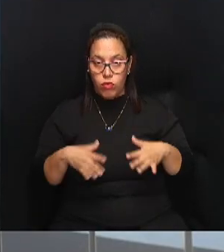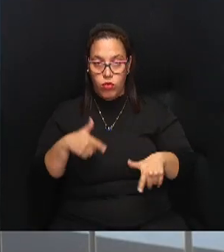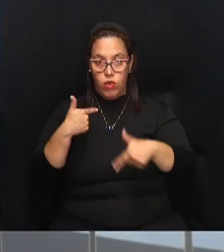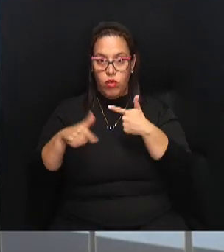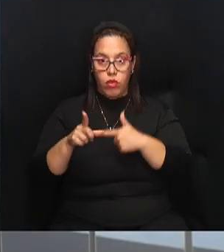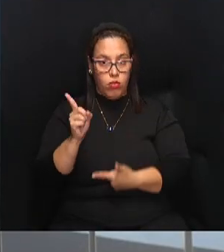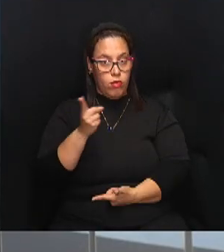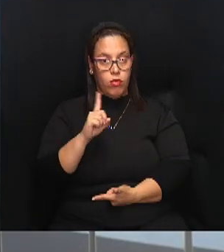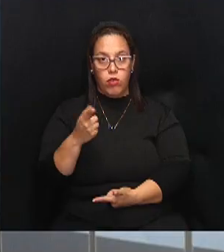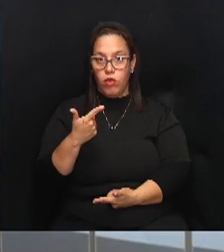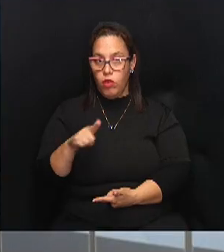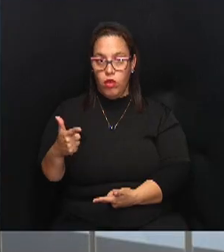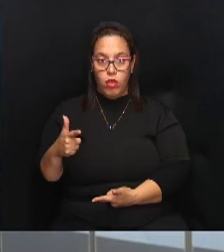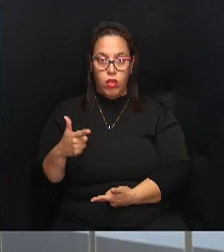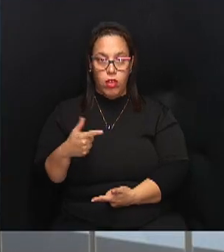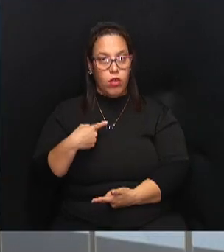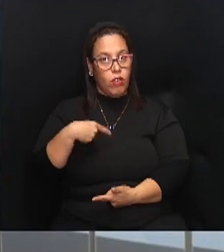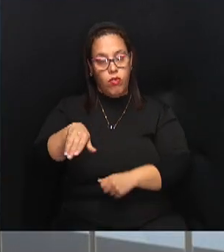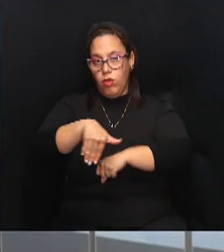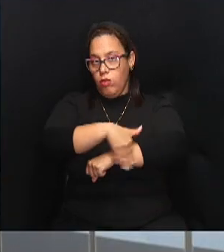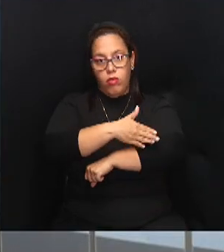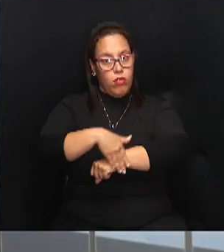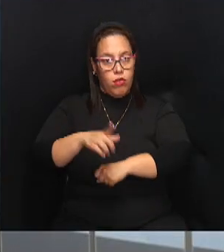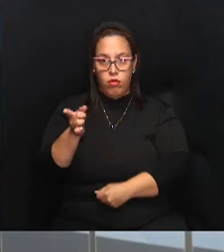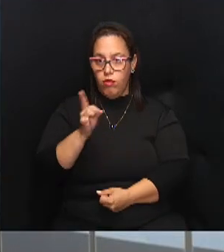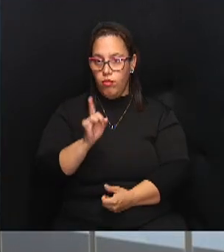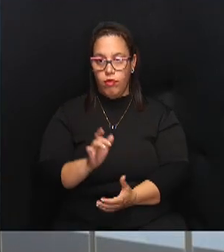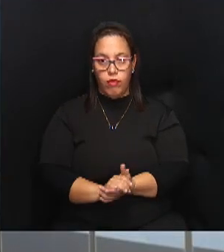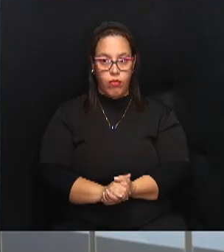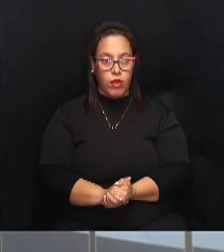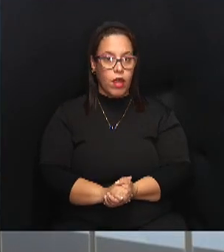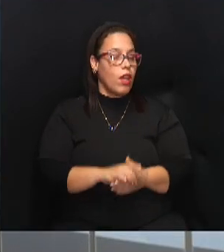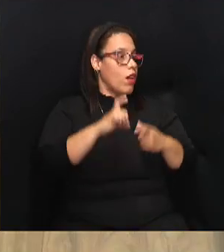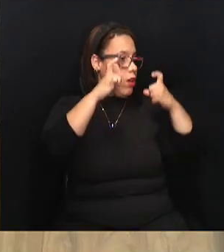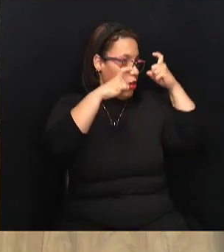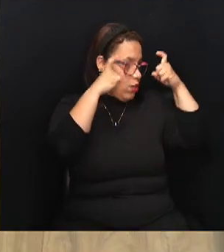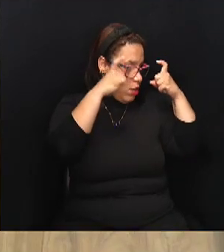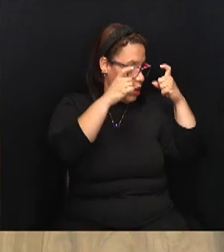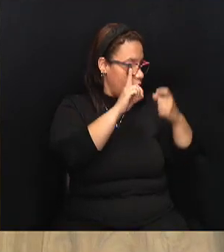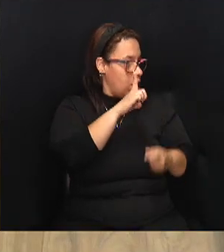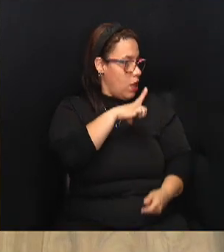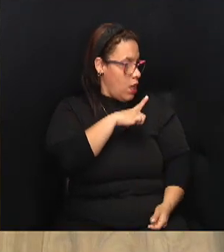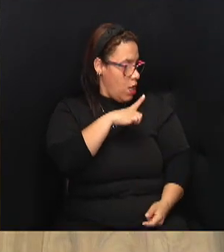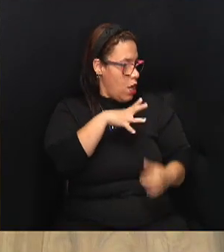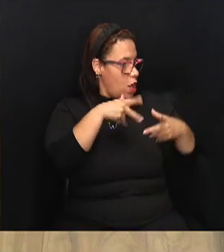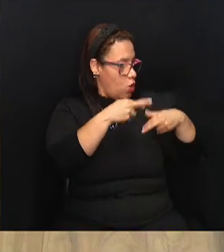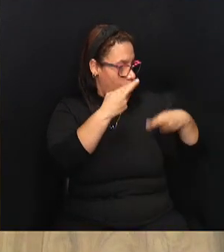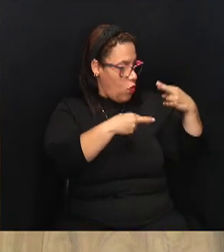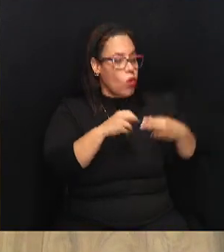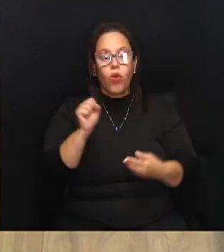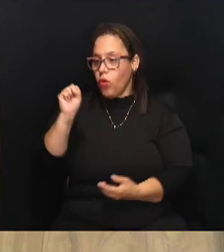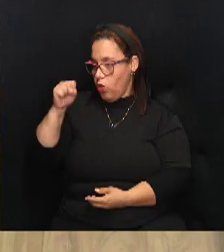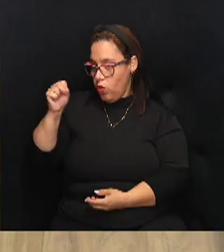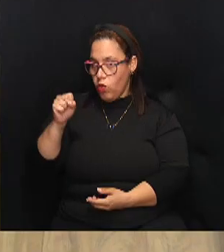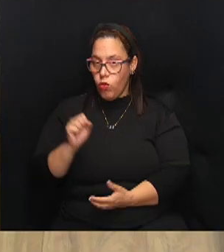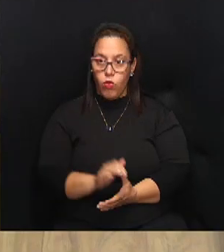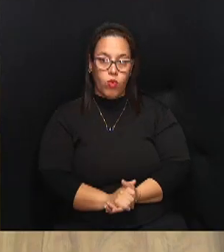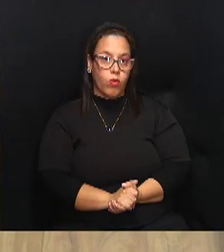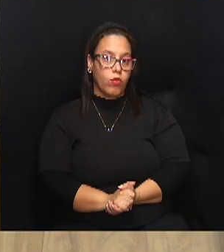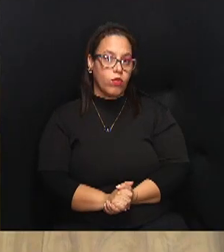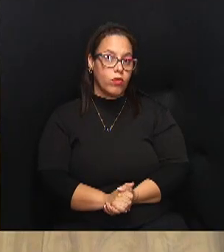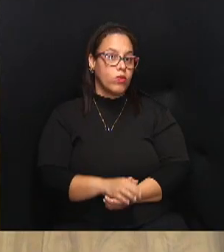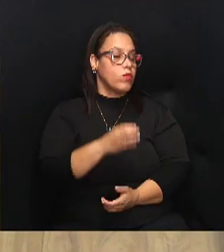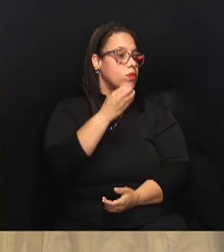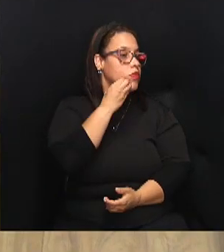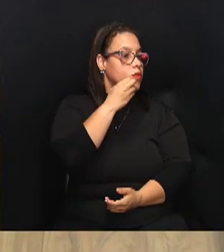Não estando em condição de trabalho, ele não vai para a rua. Ele não vai para a rua. Essa preocupação, sim, então existe, é tudo verificado. Tudo verificado.